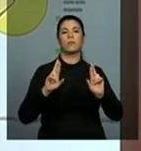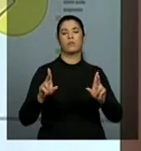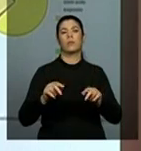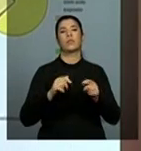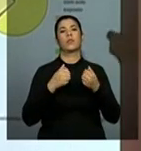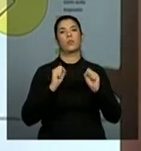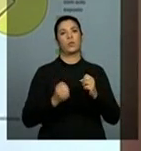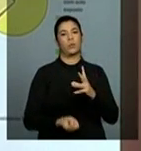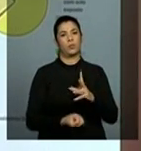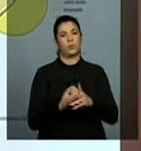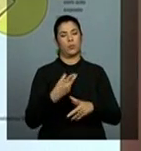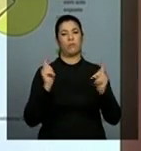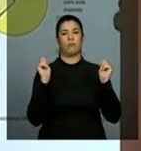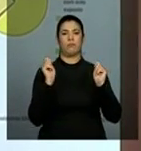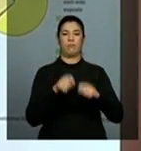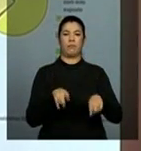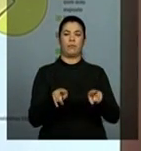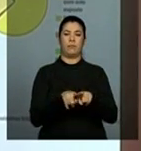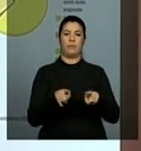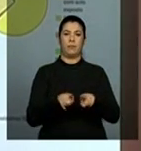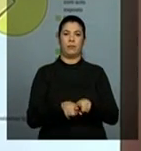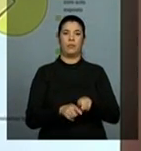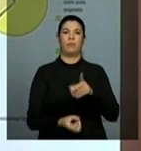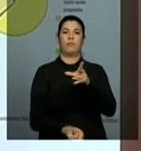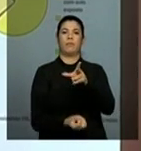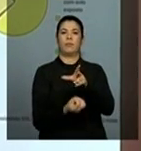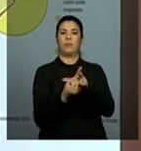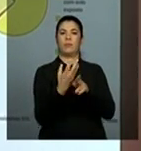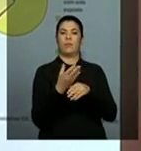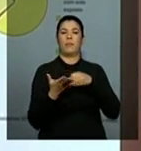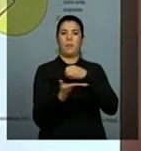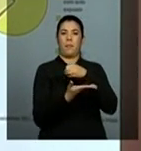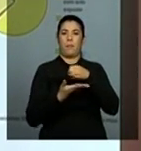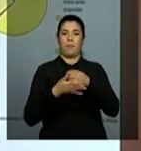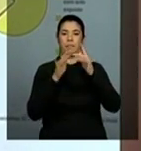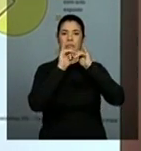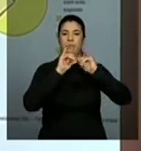a possibilidade de se gerar uma base de dados, né,